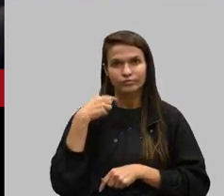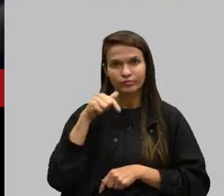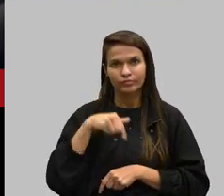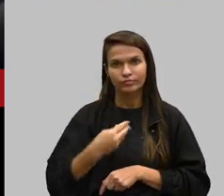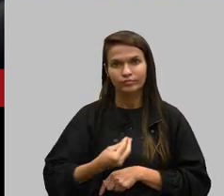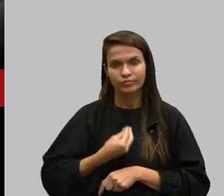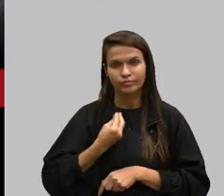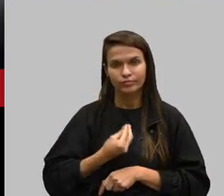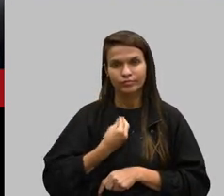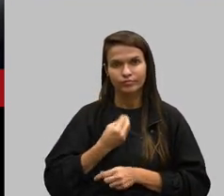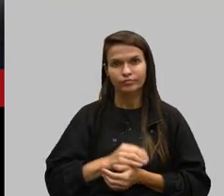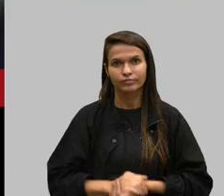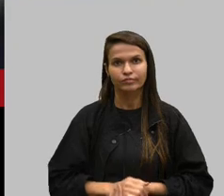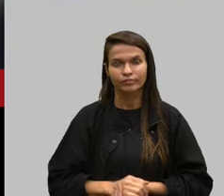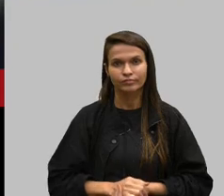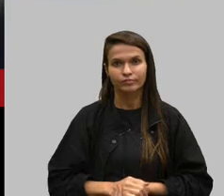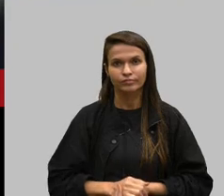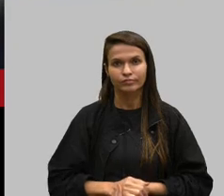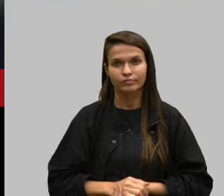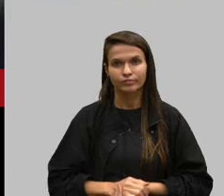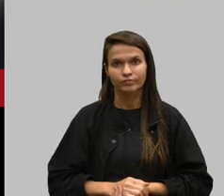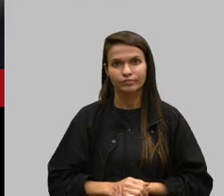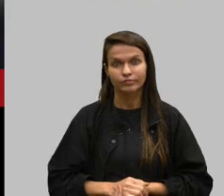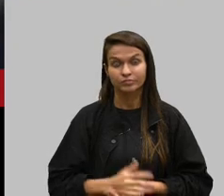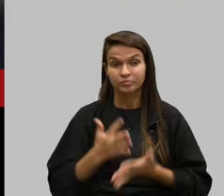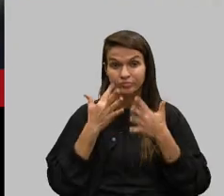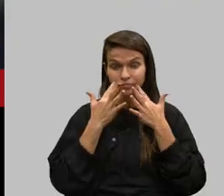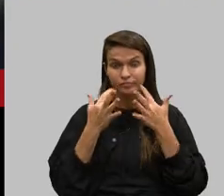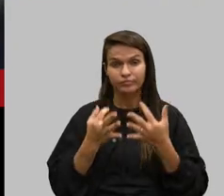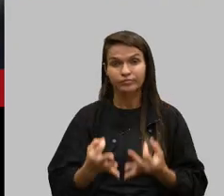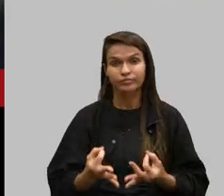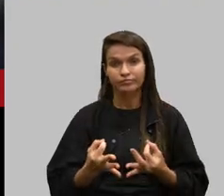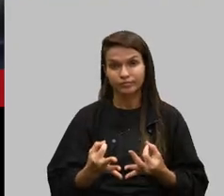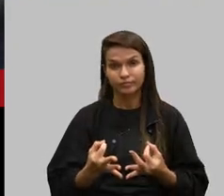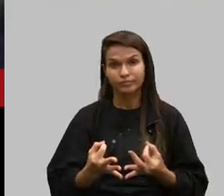presentes eh prestei bastante atenção